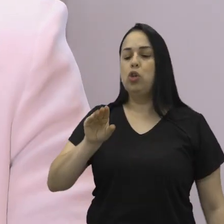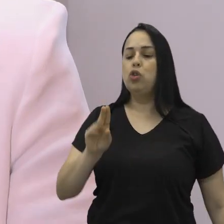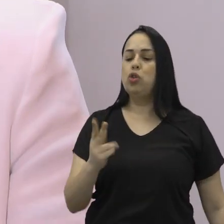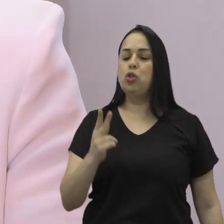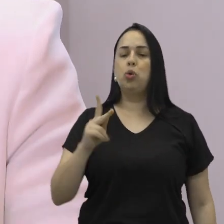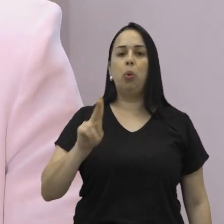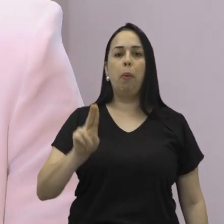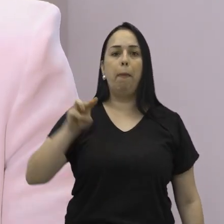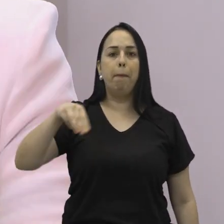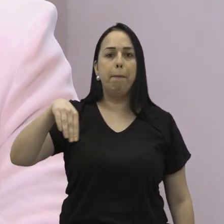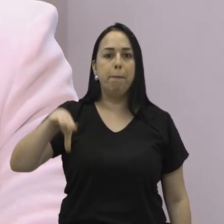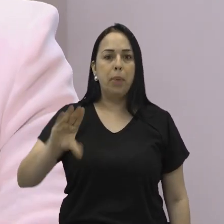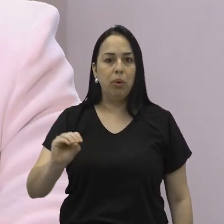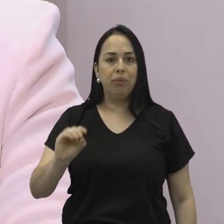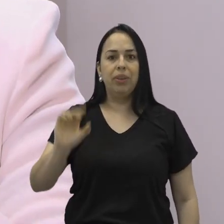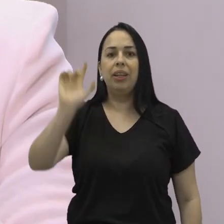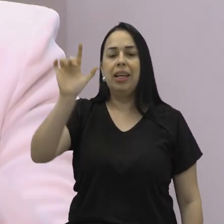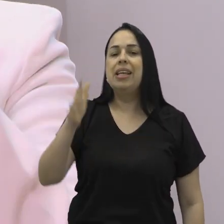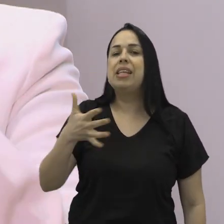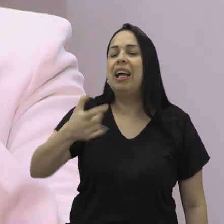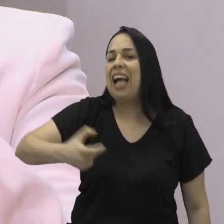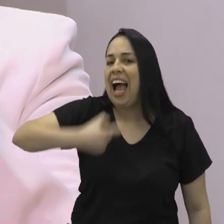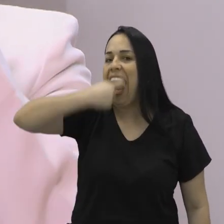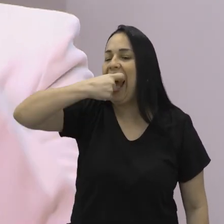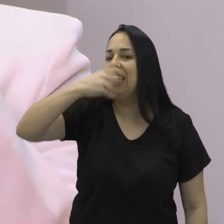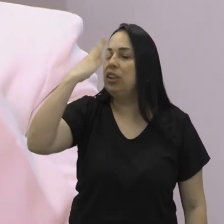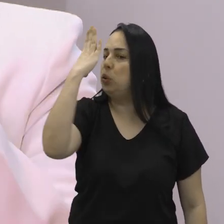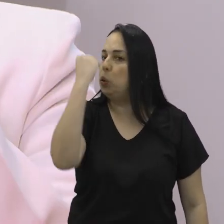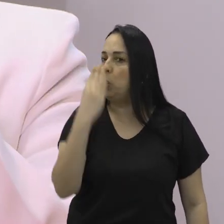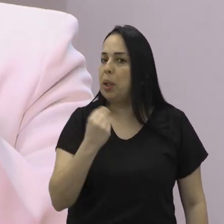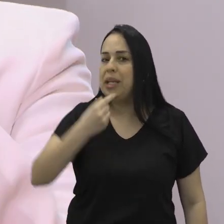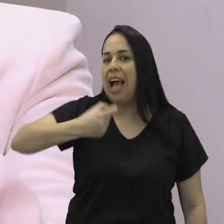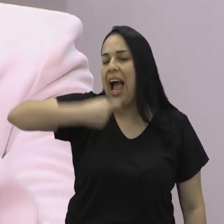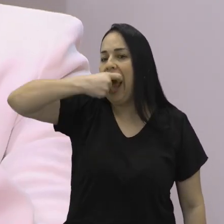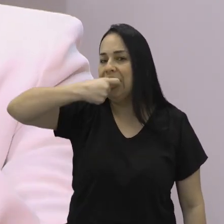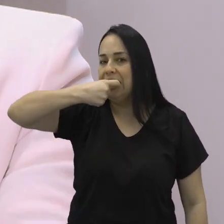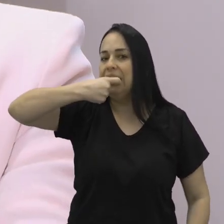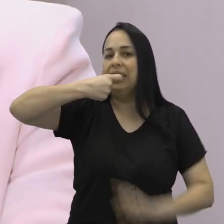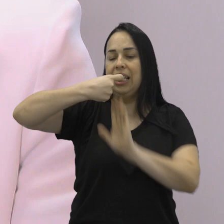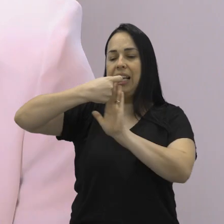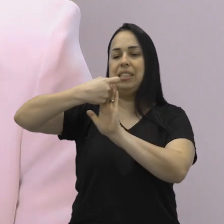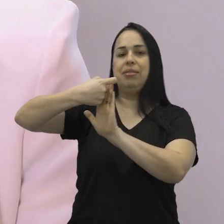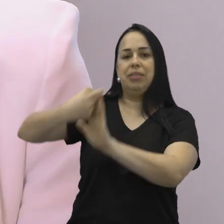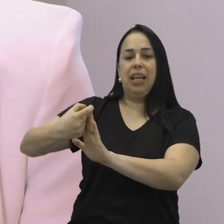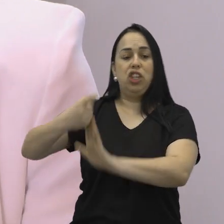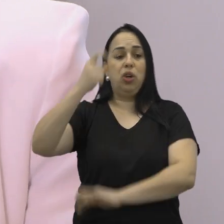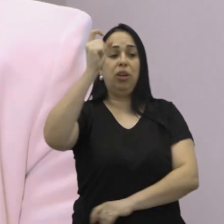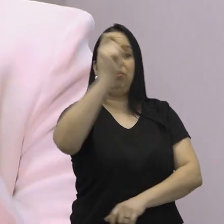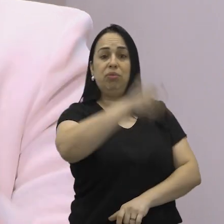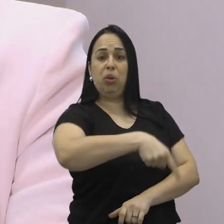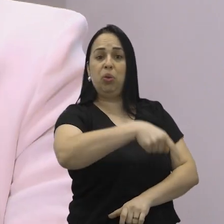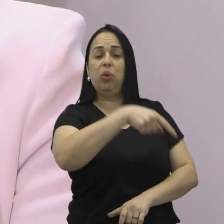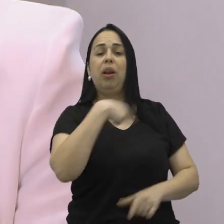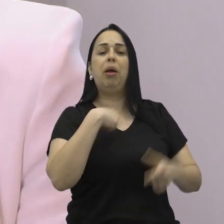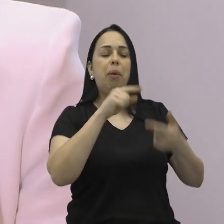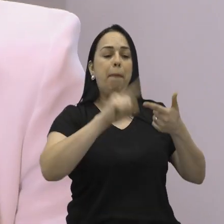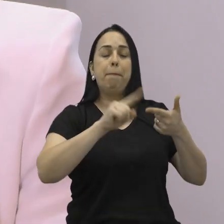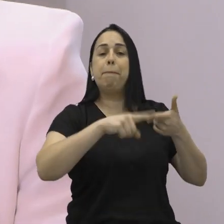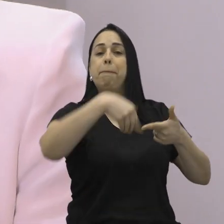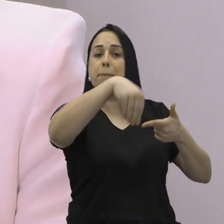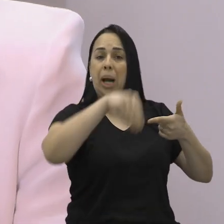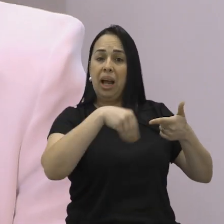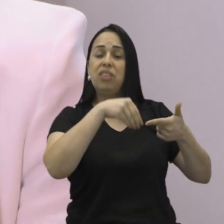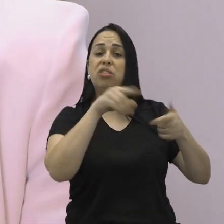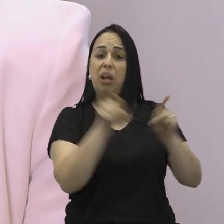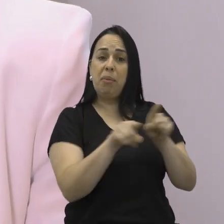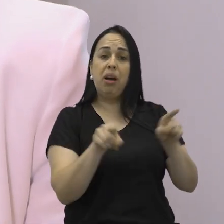chumba é uma película que vem dentro daquela partezinha do raio X então quando o paciente faz o raio x ele é descartável tanto plástico quanto